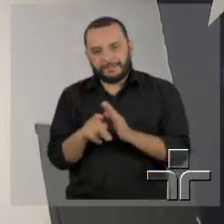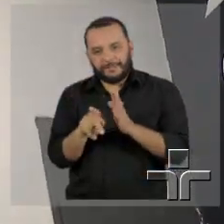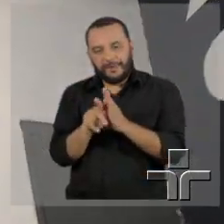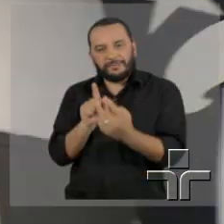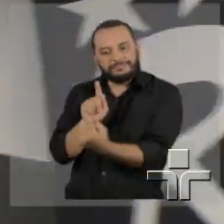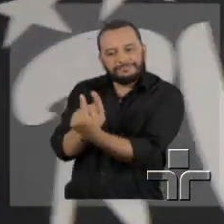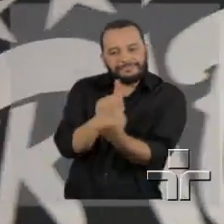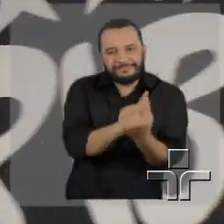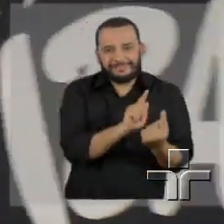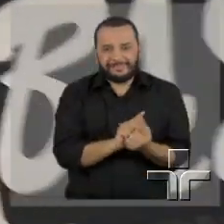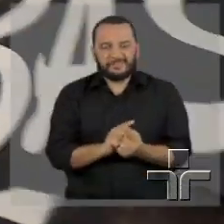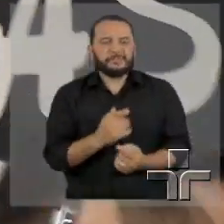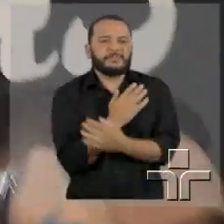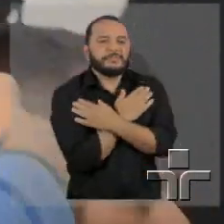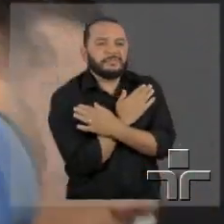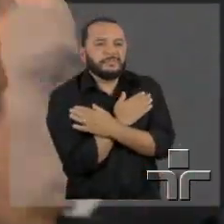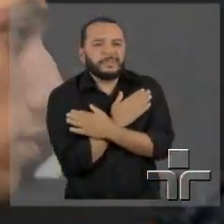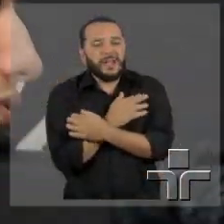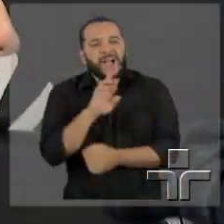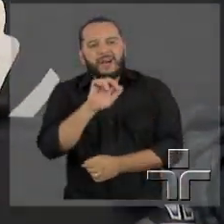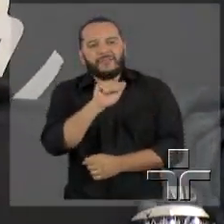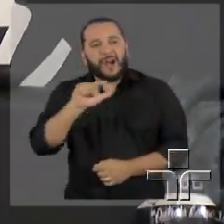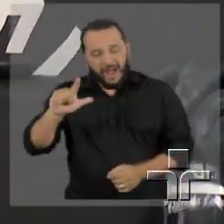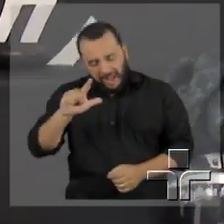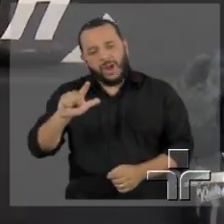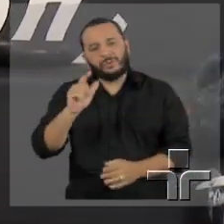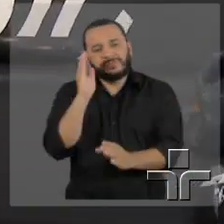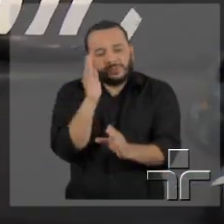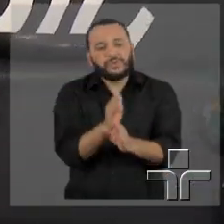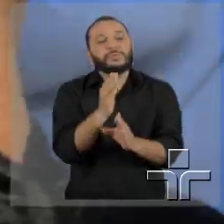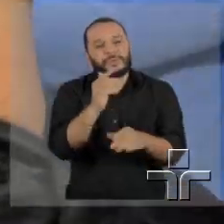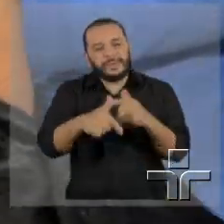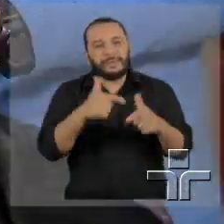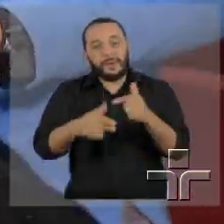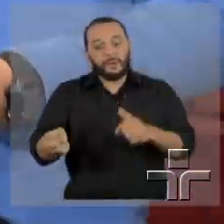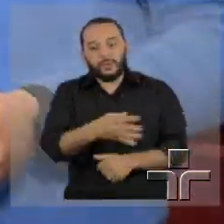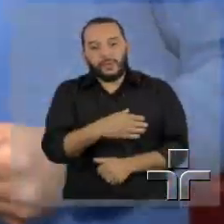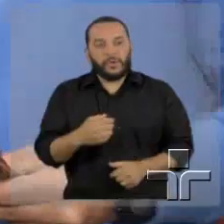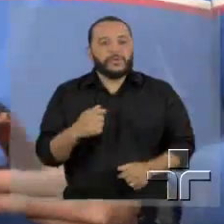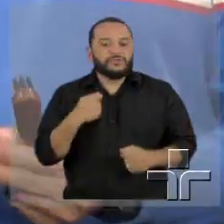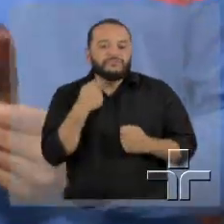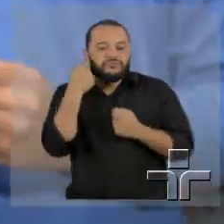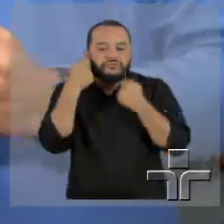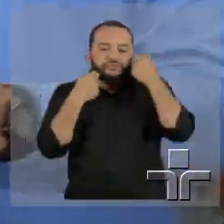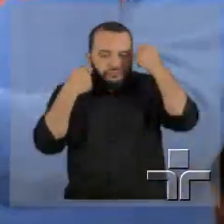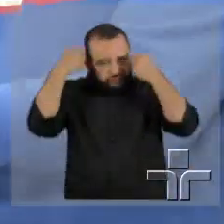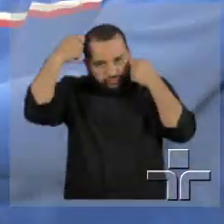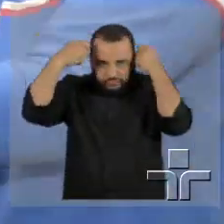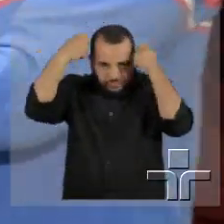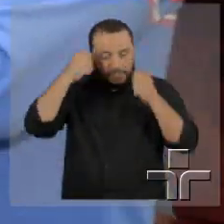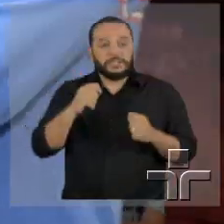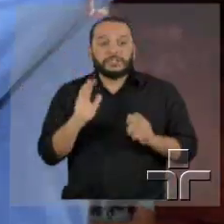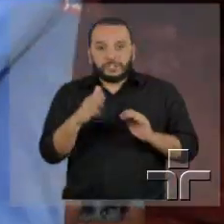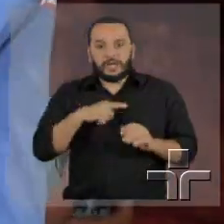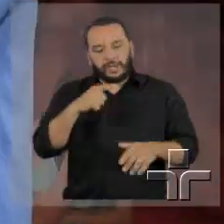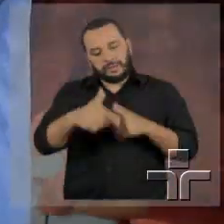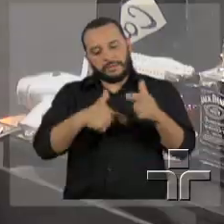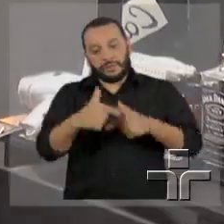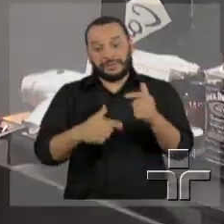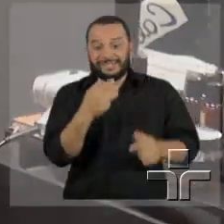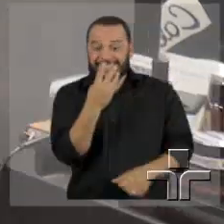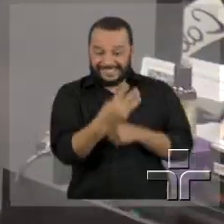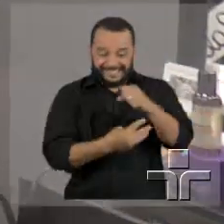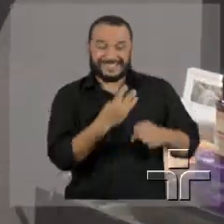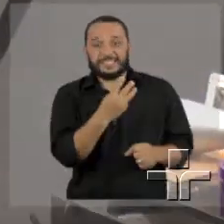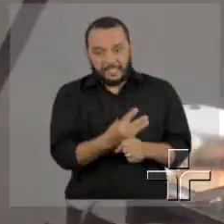O desemprego fez Rafael descobrir uma vocação, barbeiro. Depois de trabalhar na informalidade por 3 anos, ele abriu um salão no